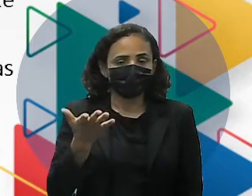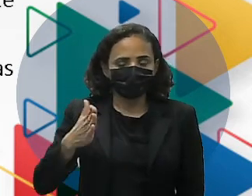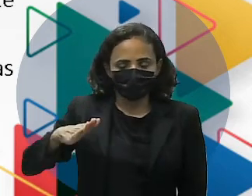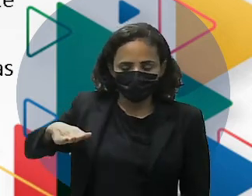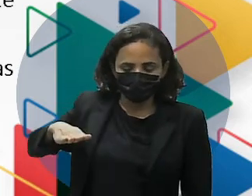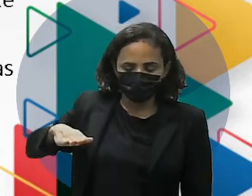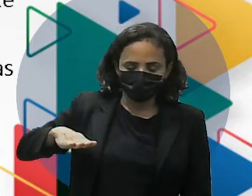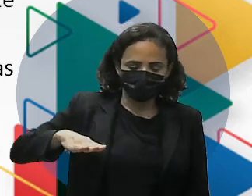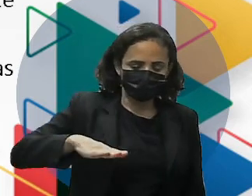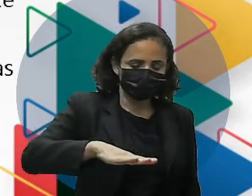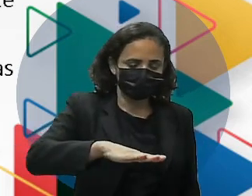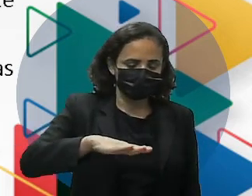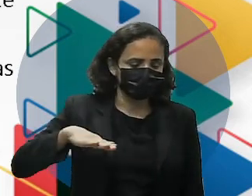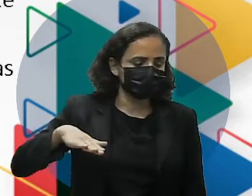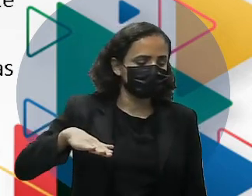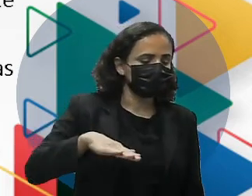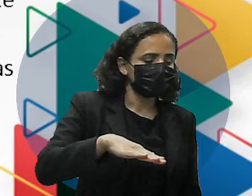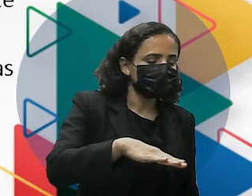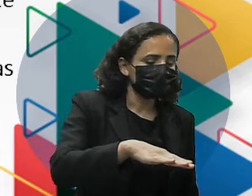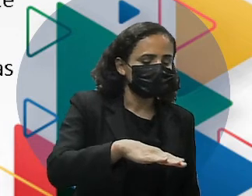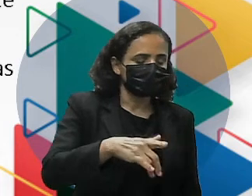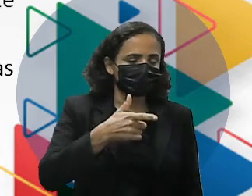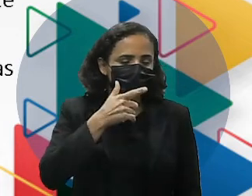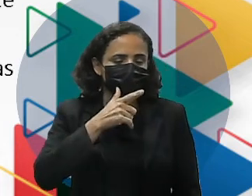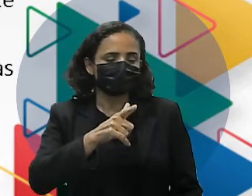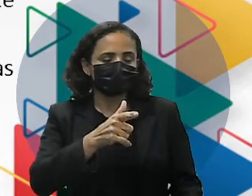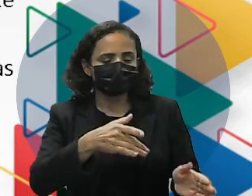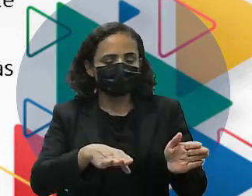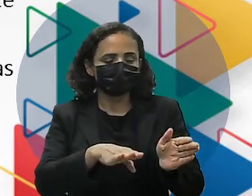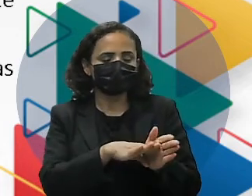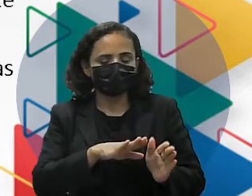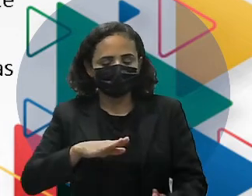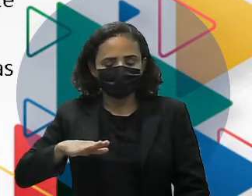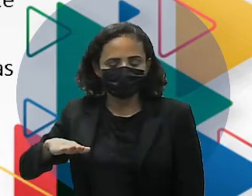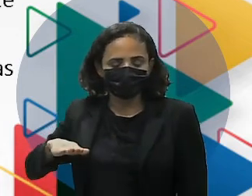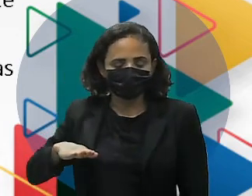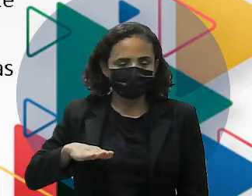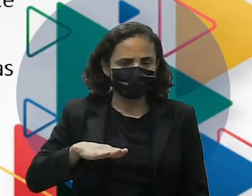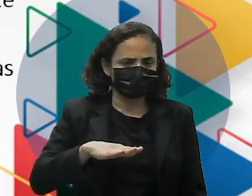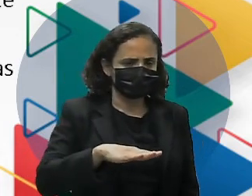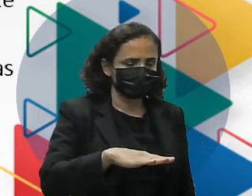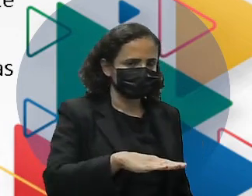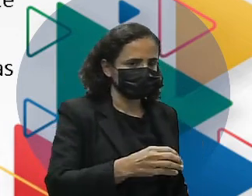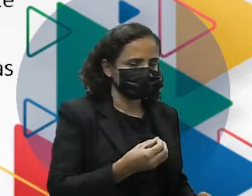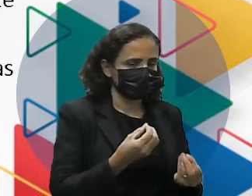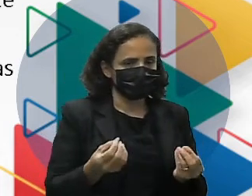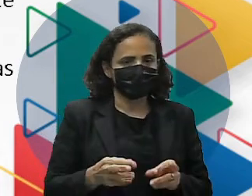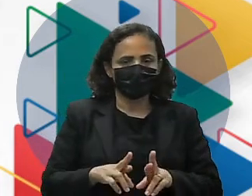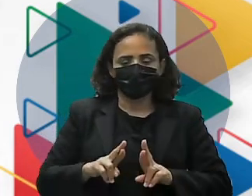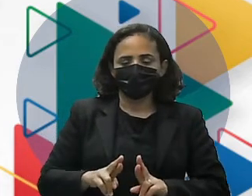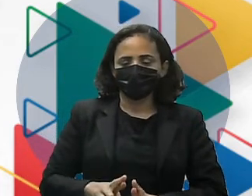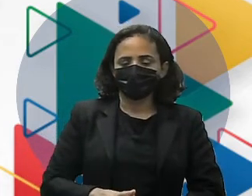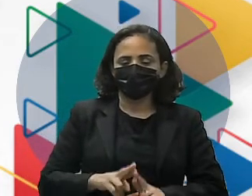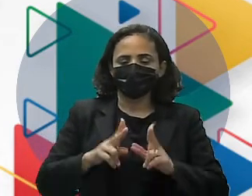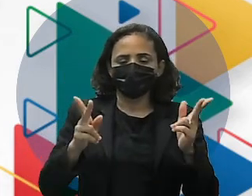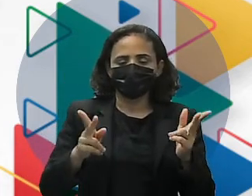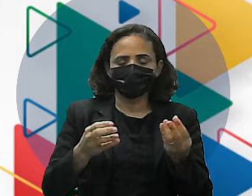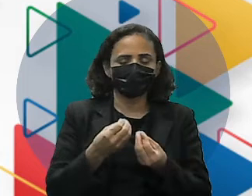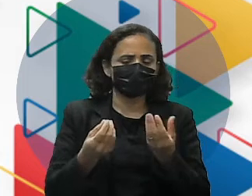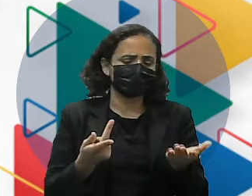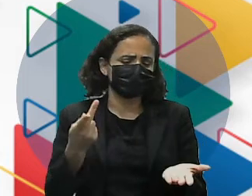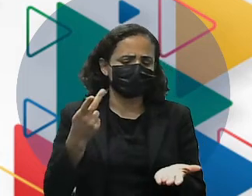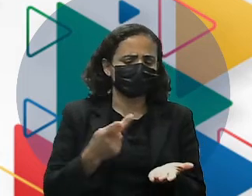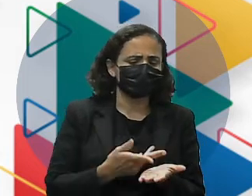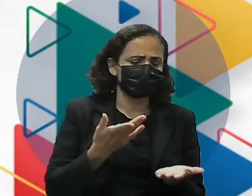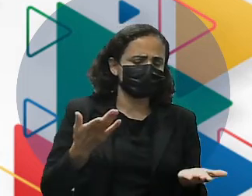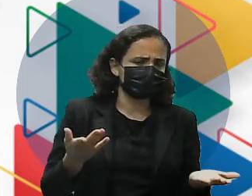a distância a ser percorrida por esse carro são grandezas inversamente proporcionais.